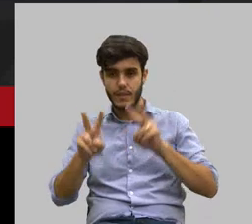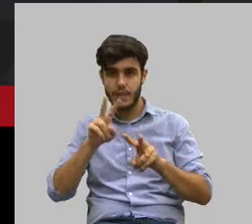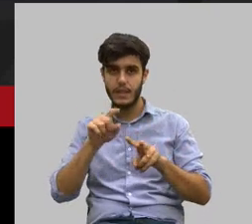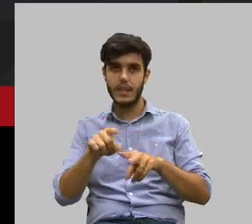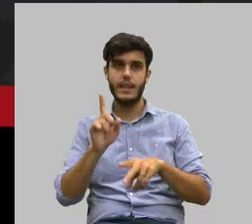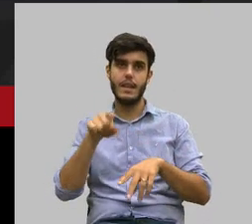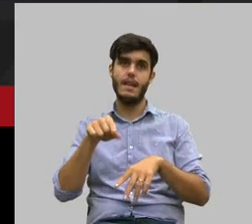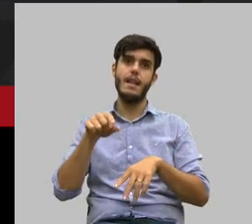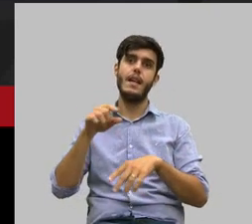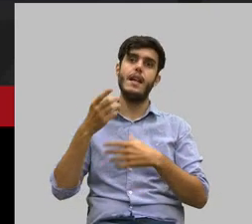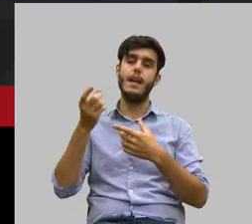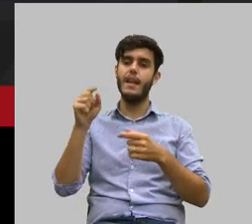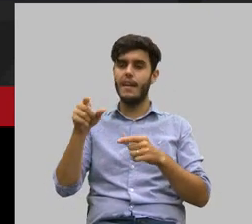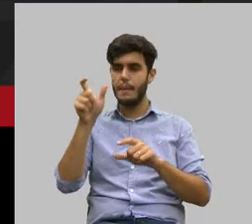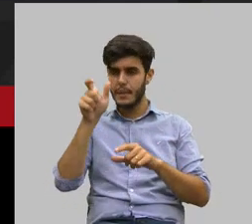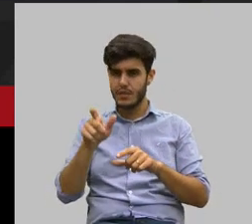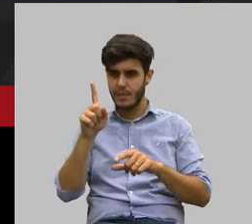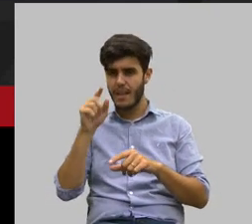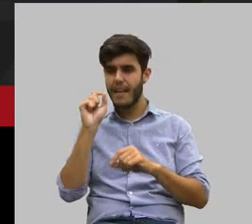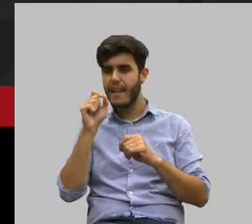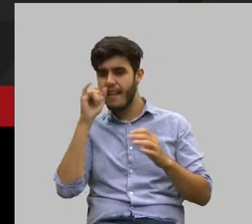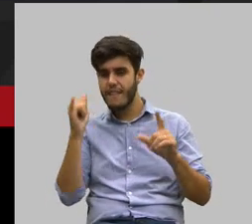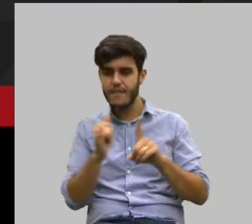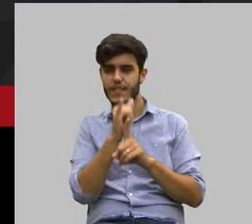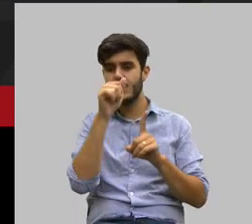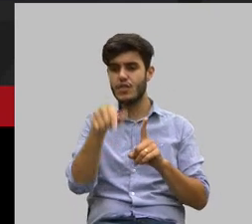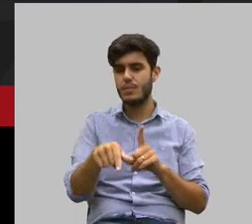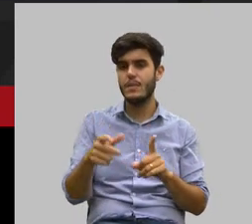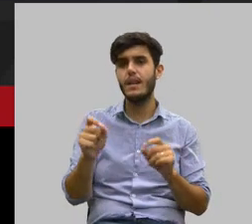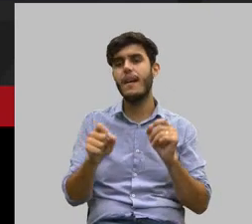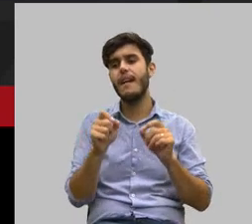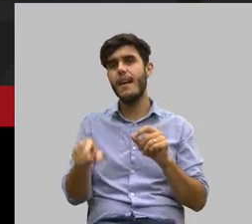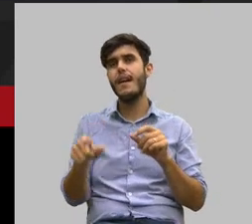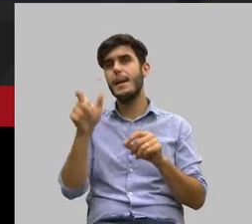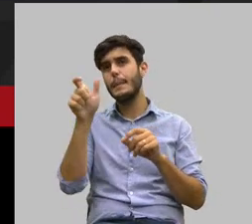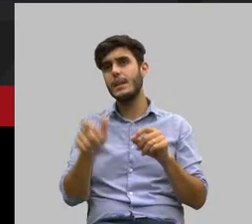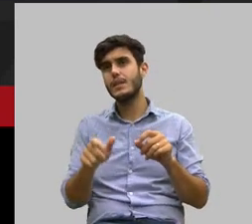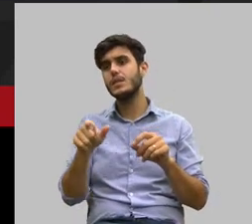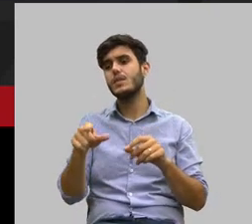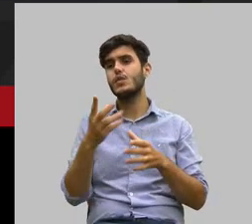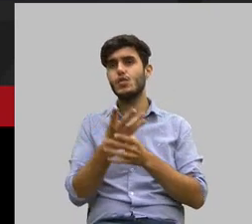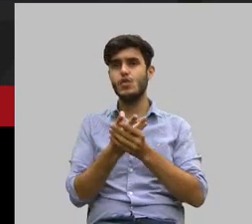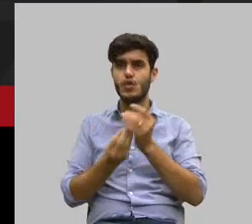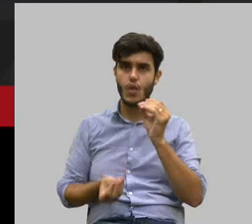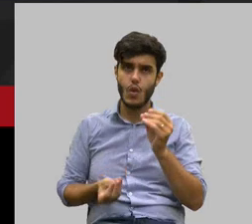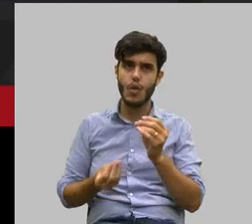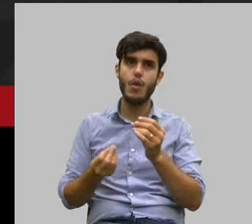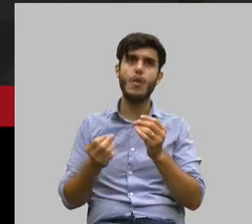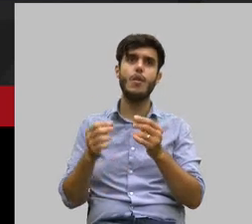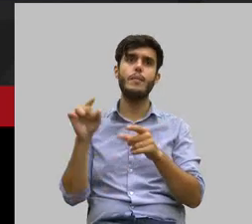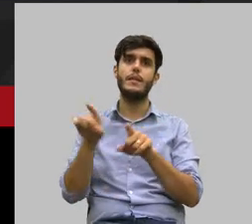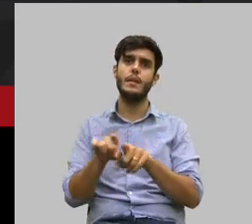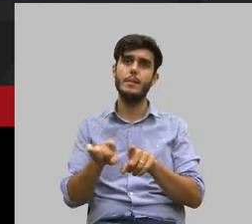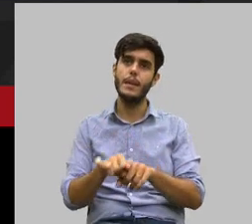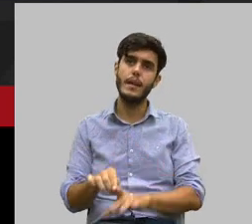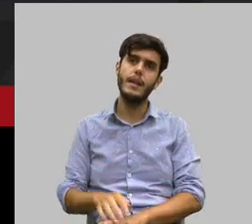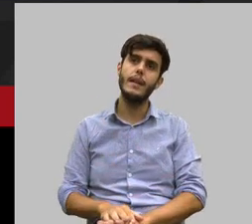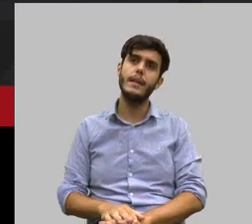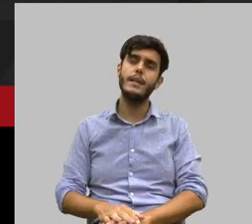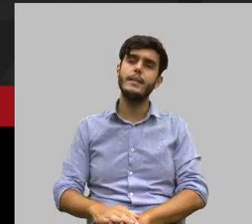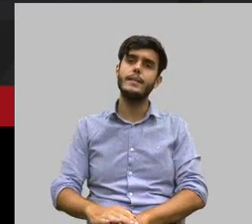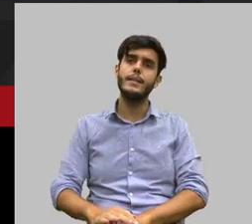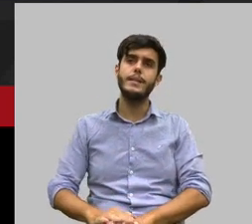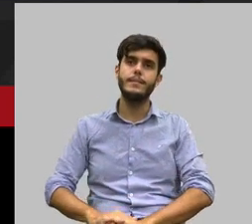tanto de de vítimas de crime quanto localização de pessoas desaparecidas eh também